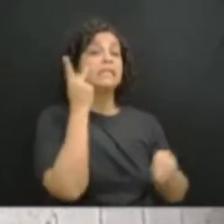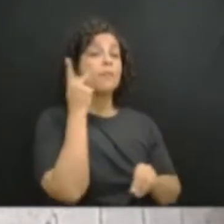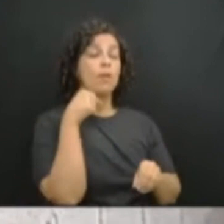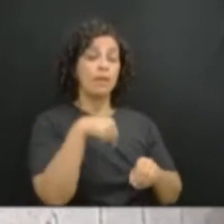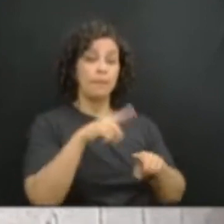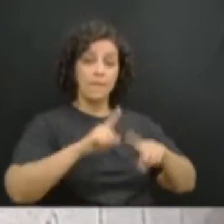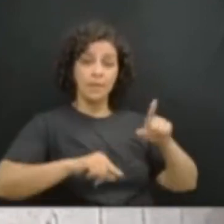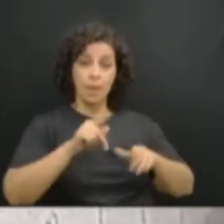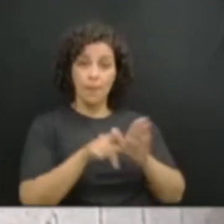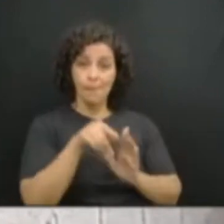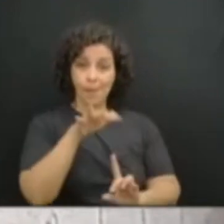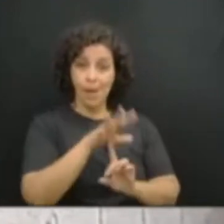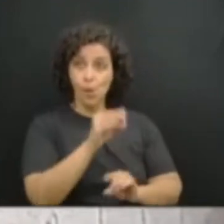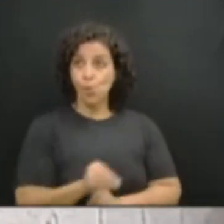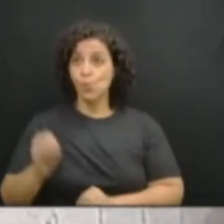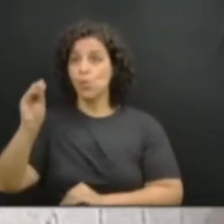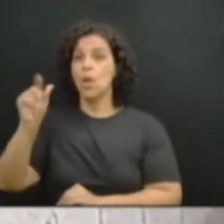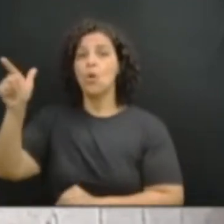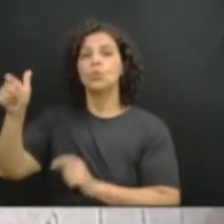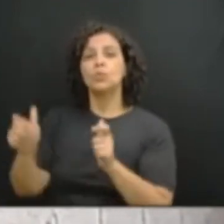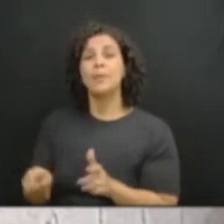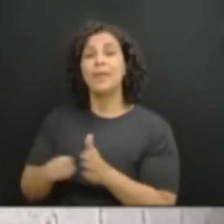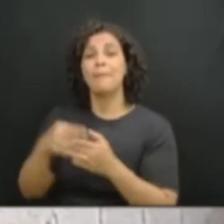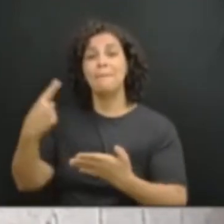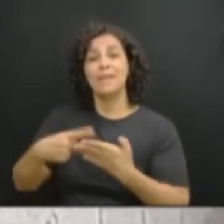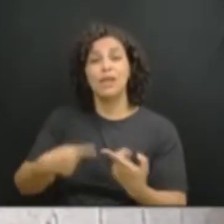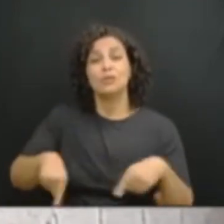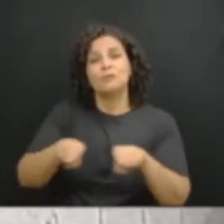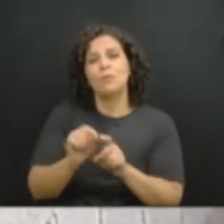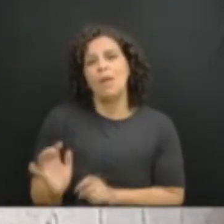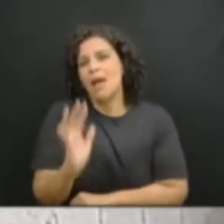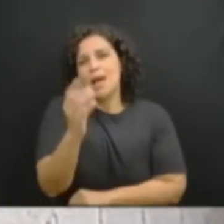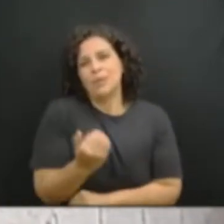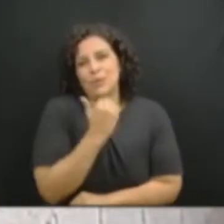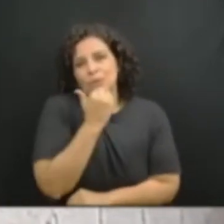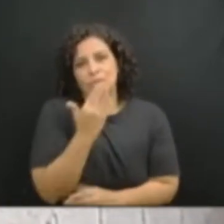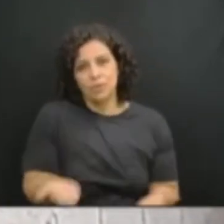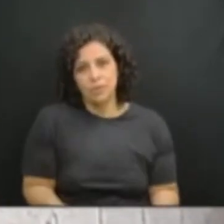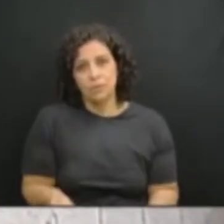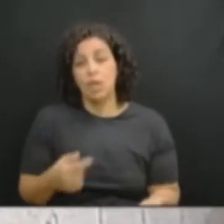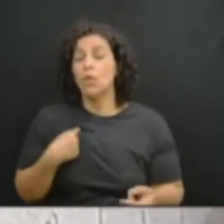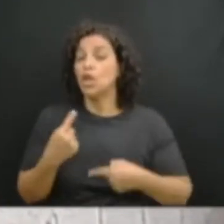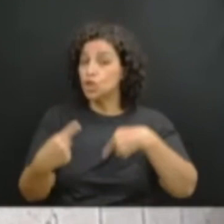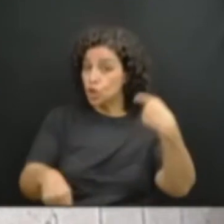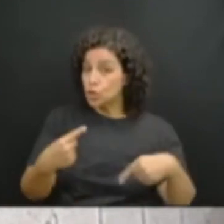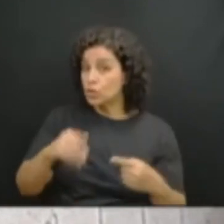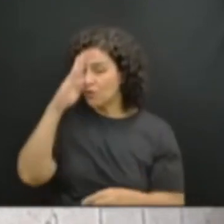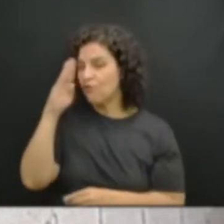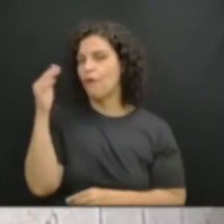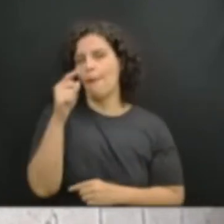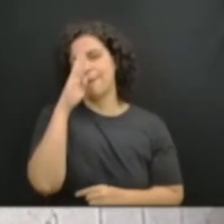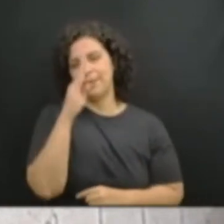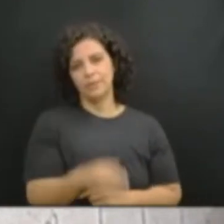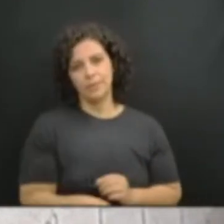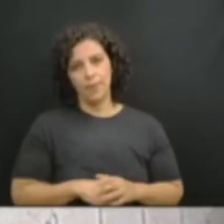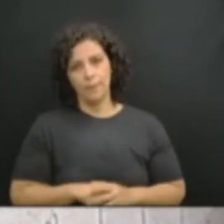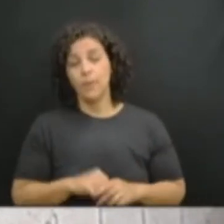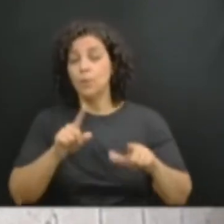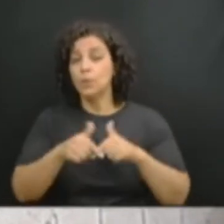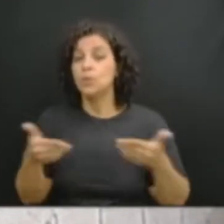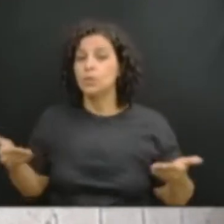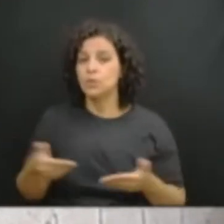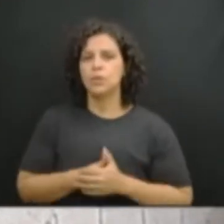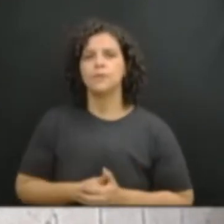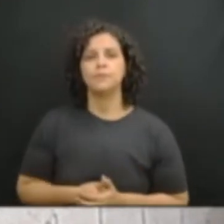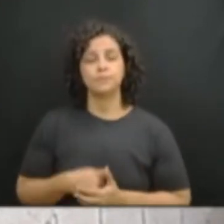paranaenses ir para outro lugar por causa do pedágio caro poder voltar da forma que era. É essa a discussão central nossa. E por isso,